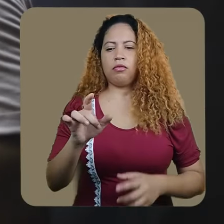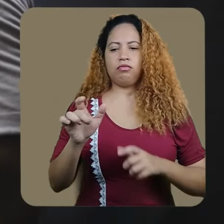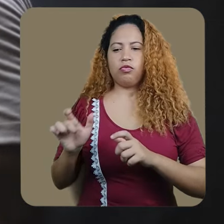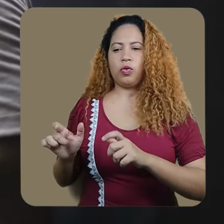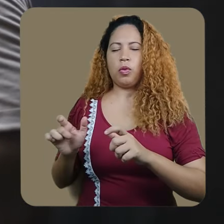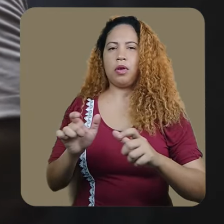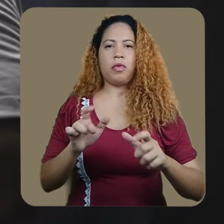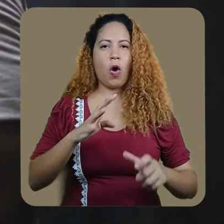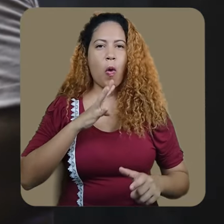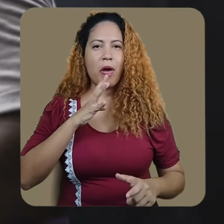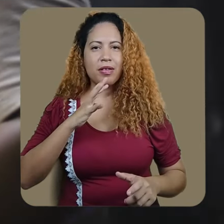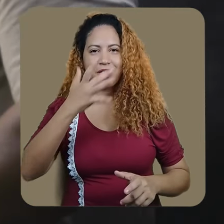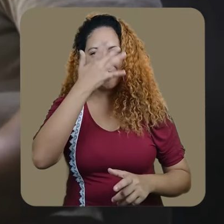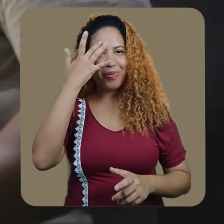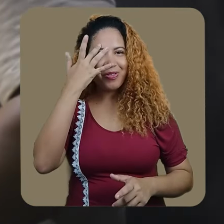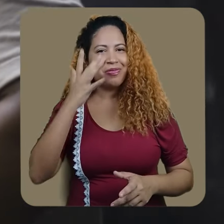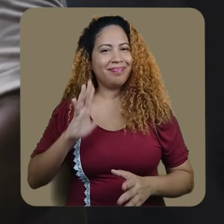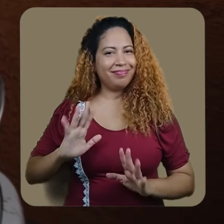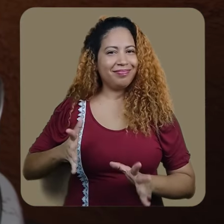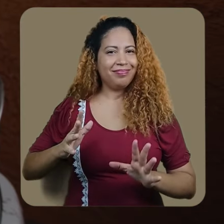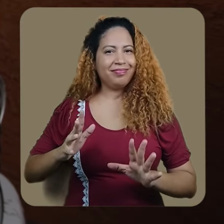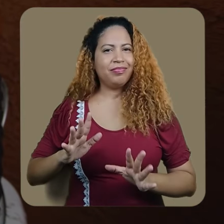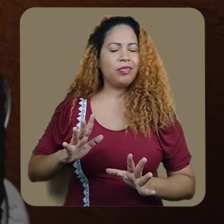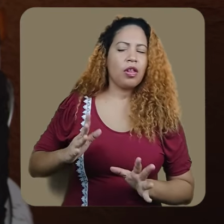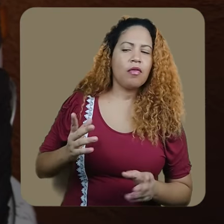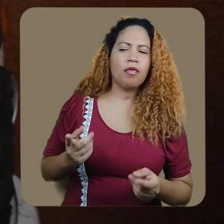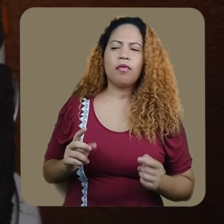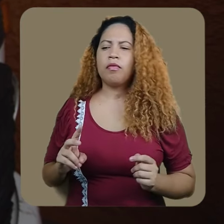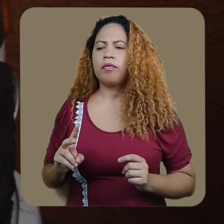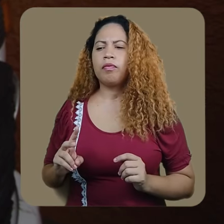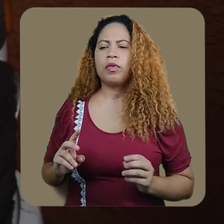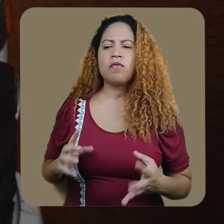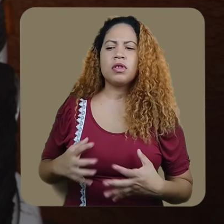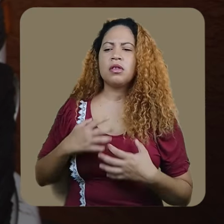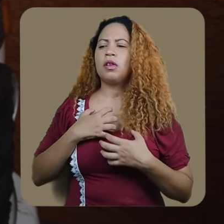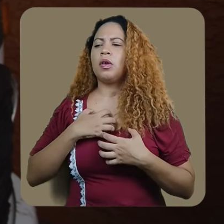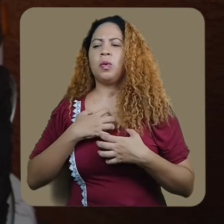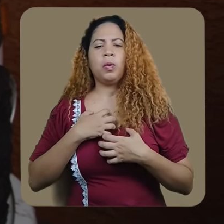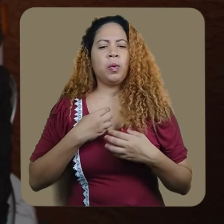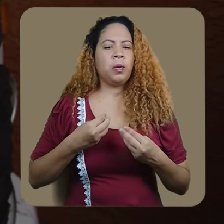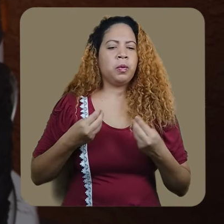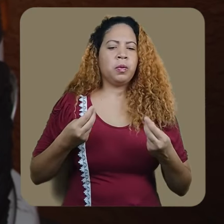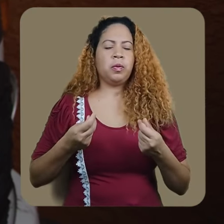Cada lugar que você passa, você conhece uma galerinha. E isso vai te deixando